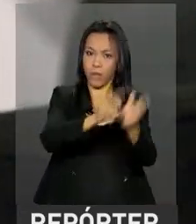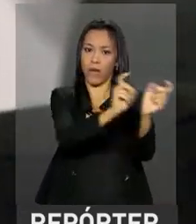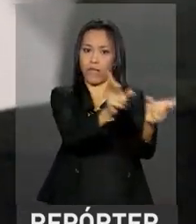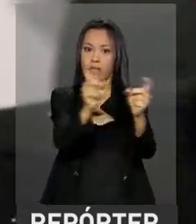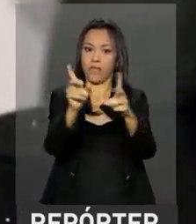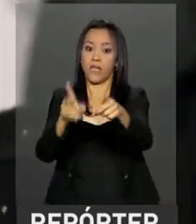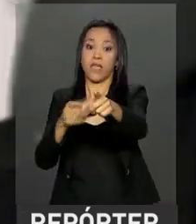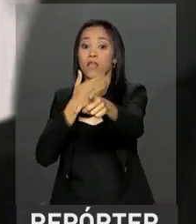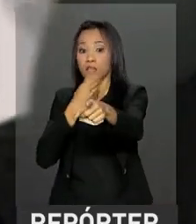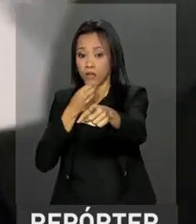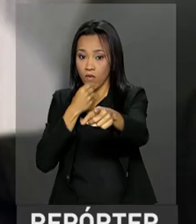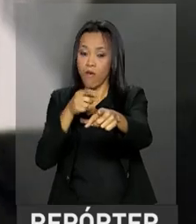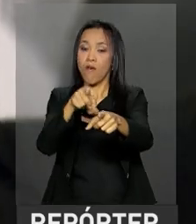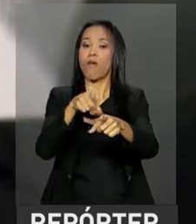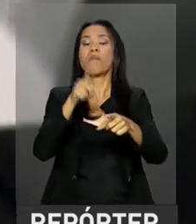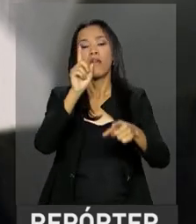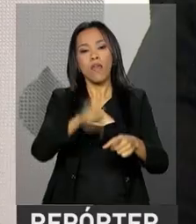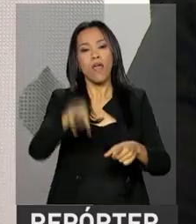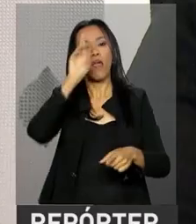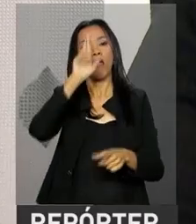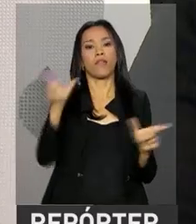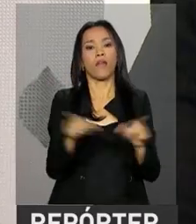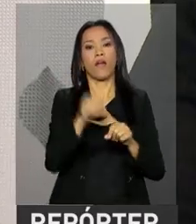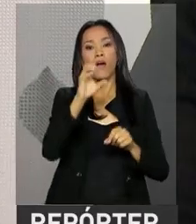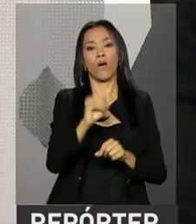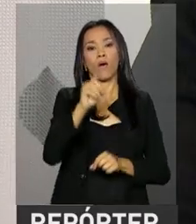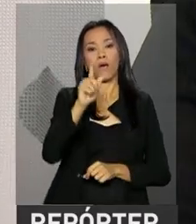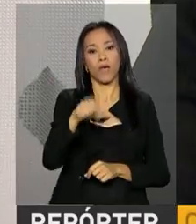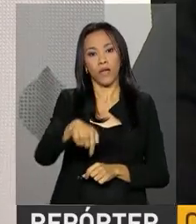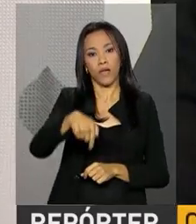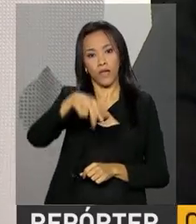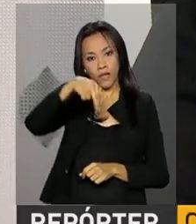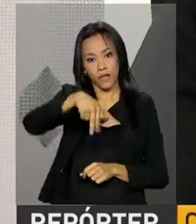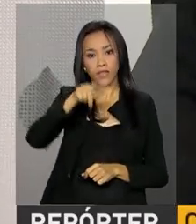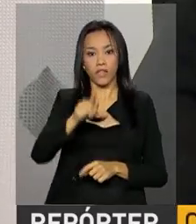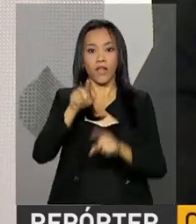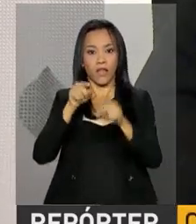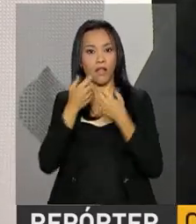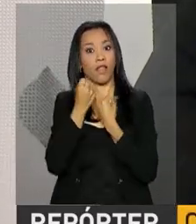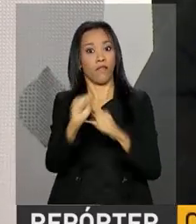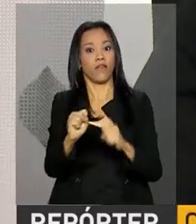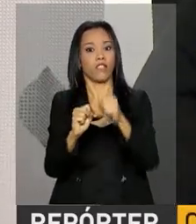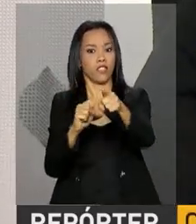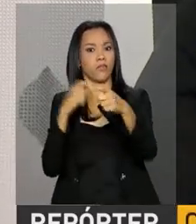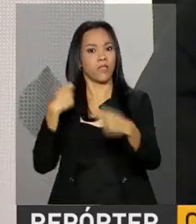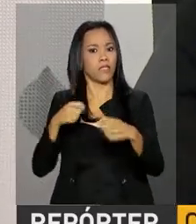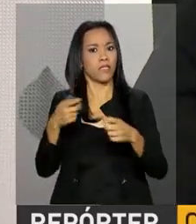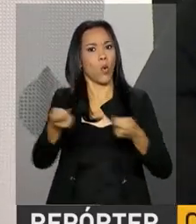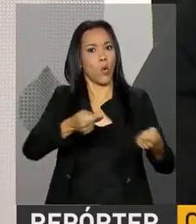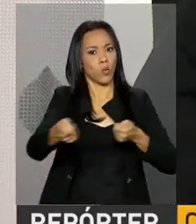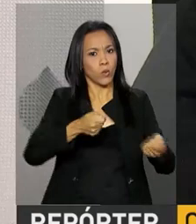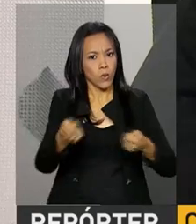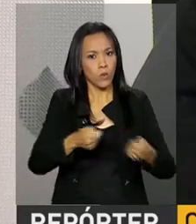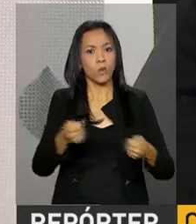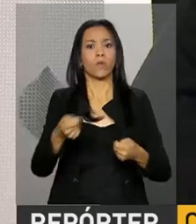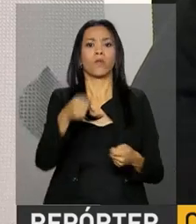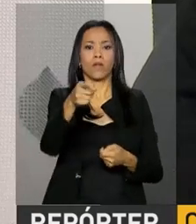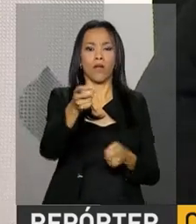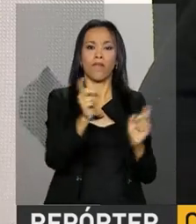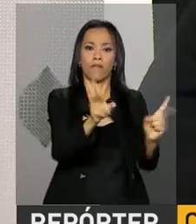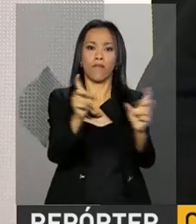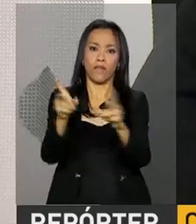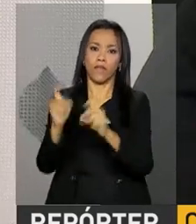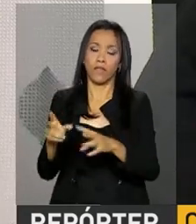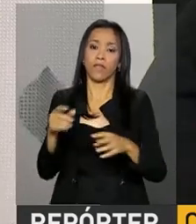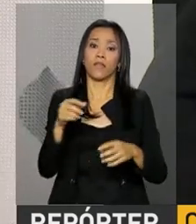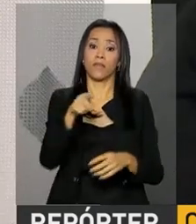ONG defende que a venda seja controlada, uma venda direcionada e com um protocolo. Eh, se quer deixar